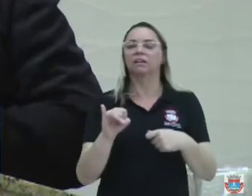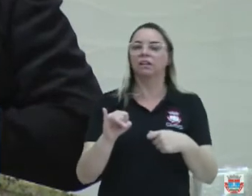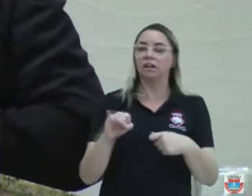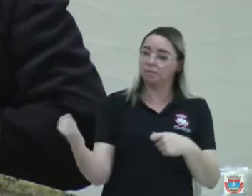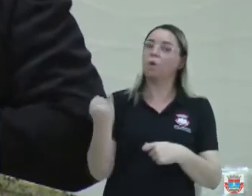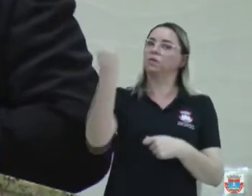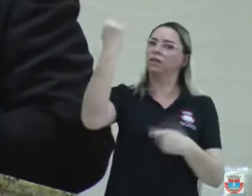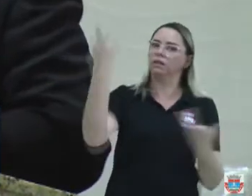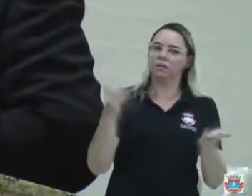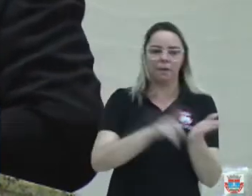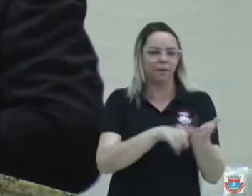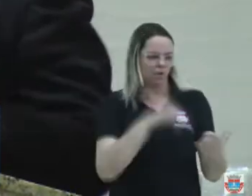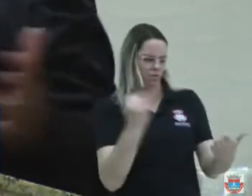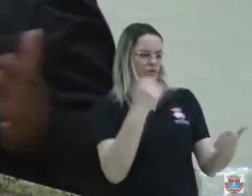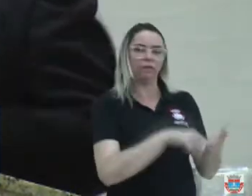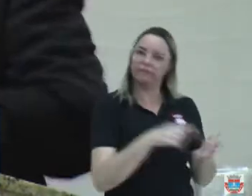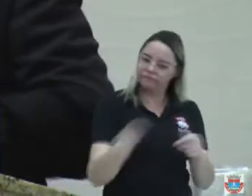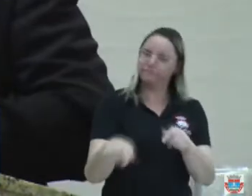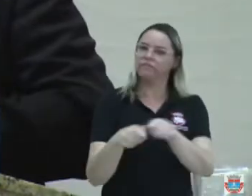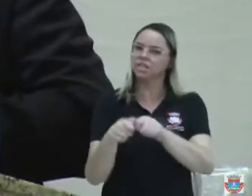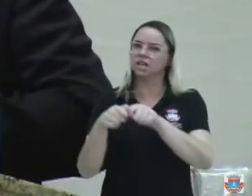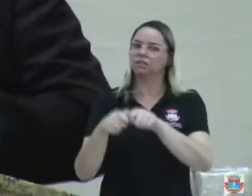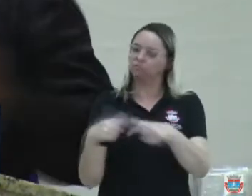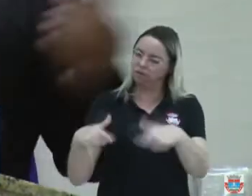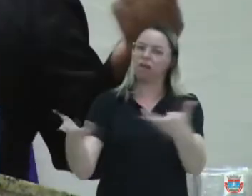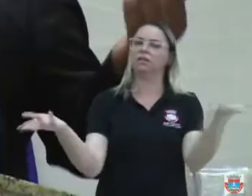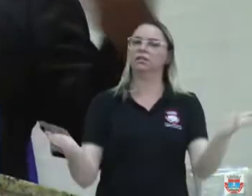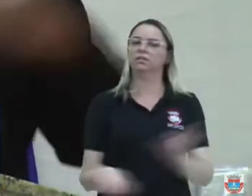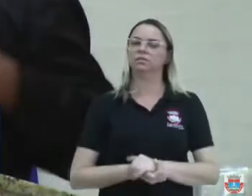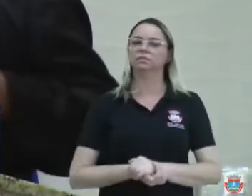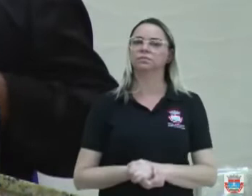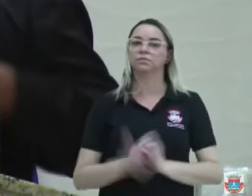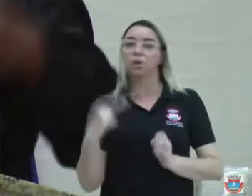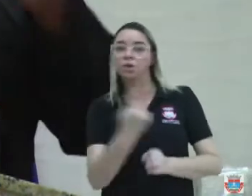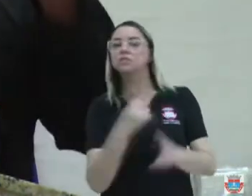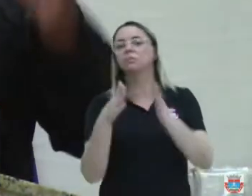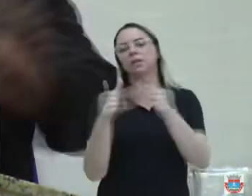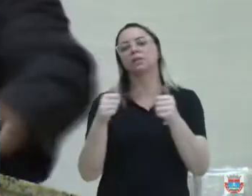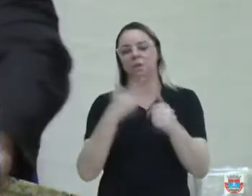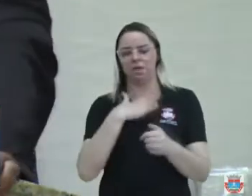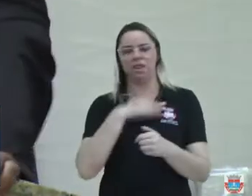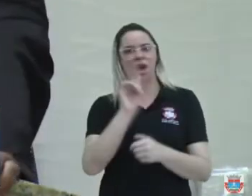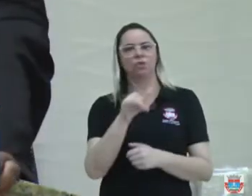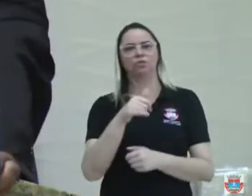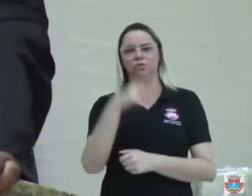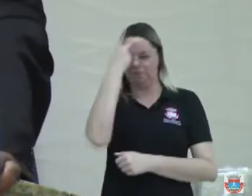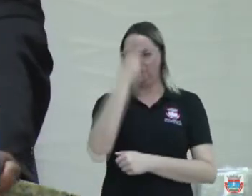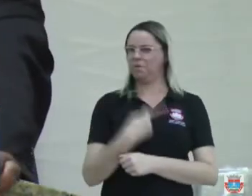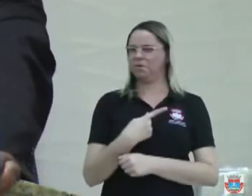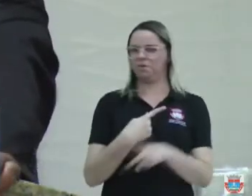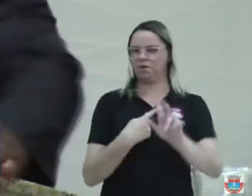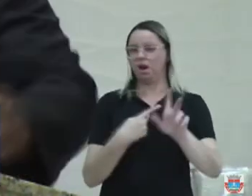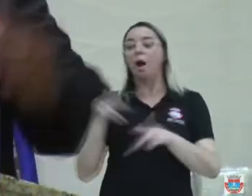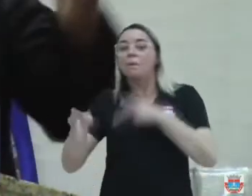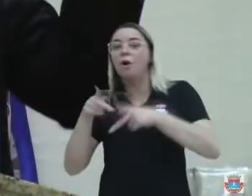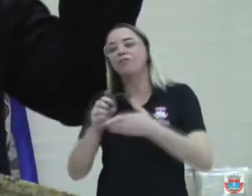Não é? A gente pediu, a gente está pedindo. A gente não tá, eu não estou pedindo para mim, estou pedindo para a população. Outra